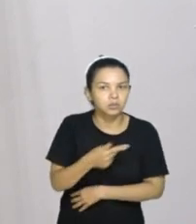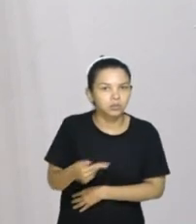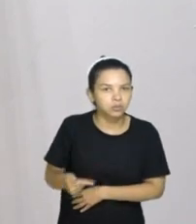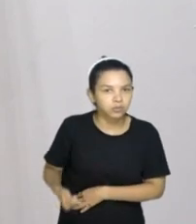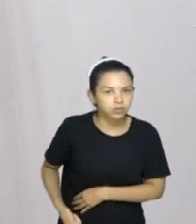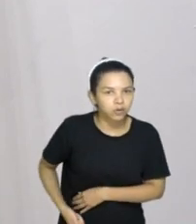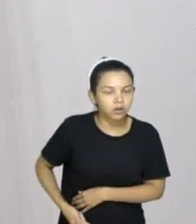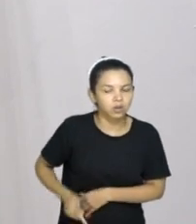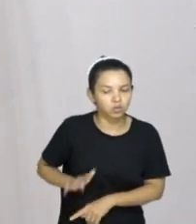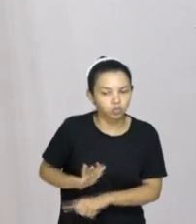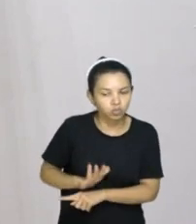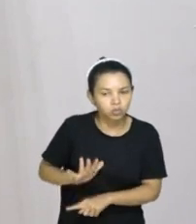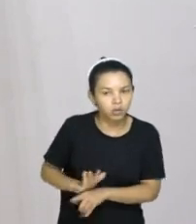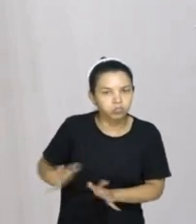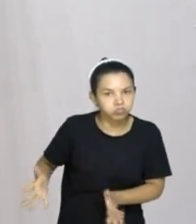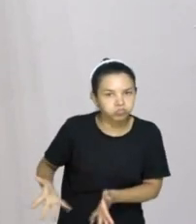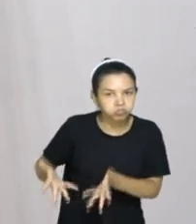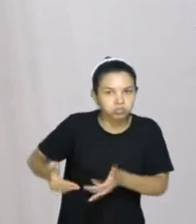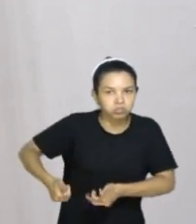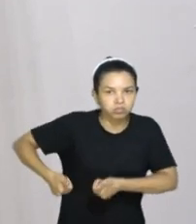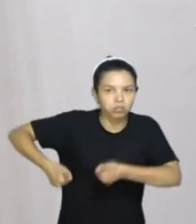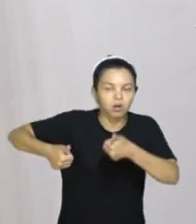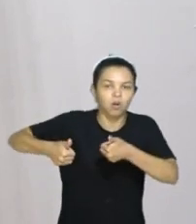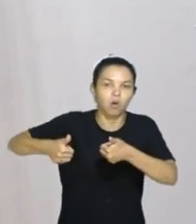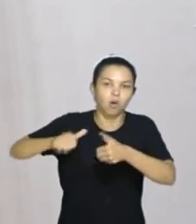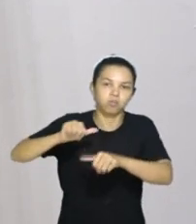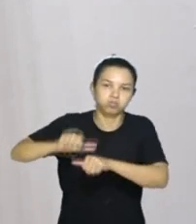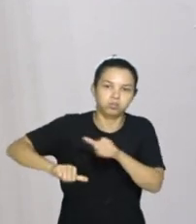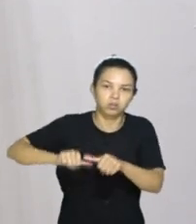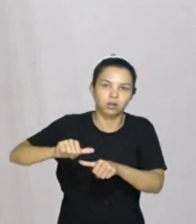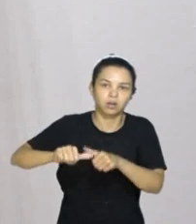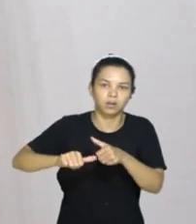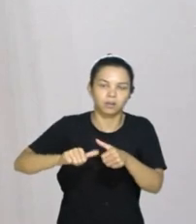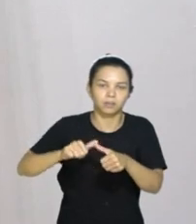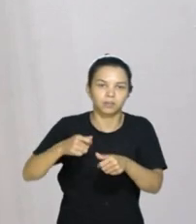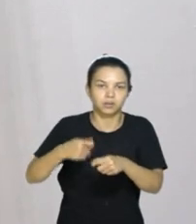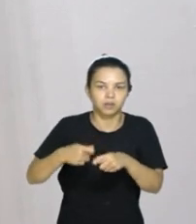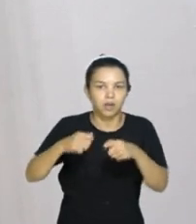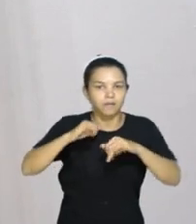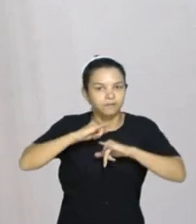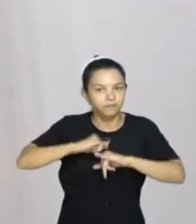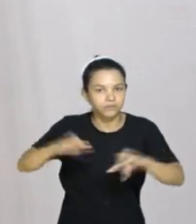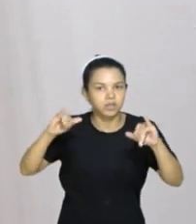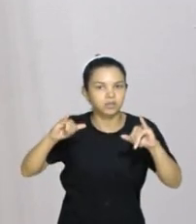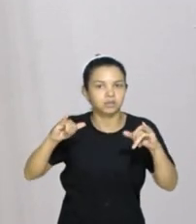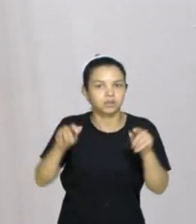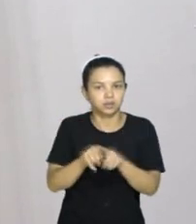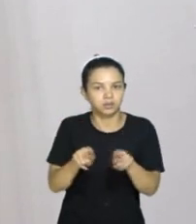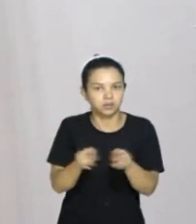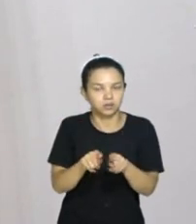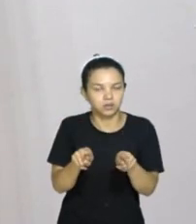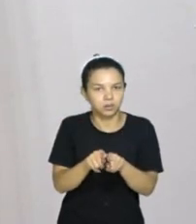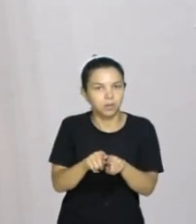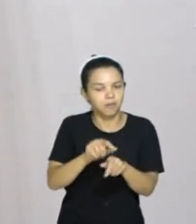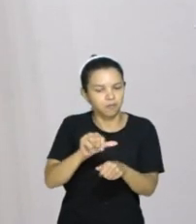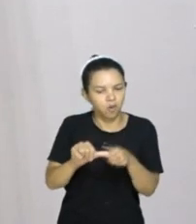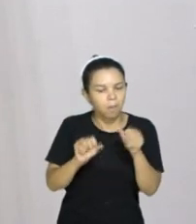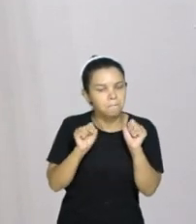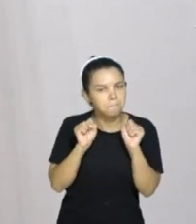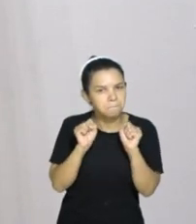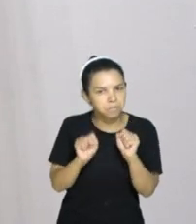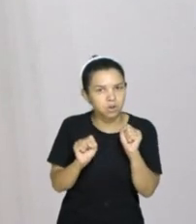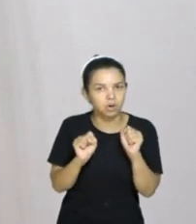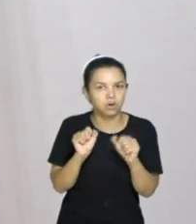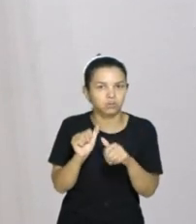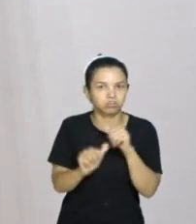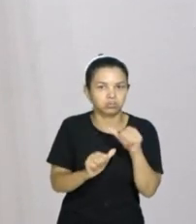construir o melhor no sentido de corrigir no sentido de fazer advertências a reforma pode corrigir isso